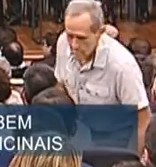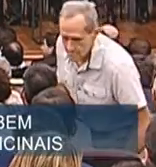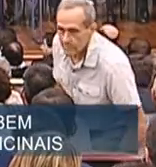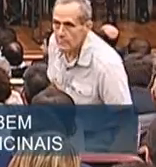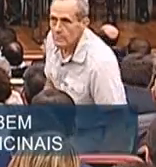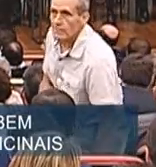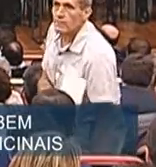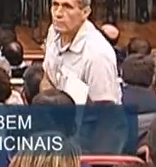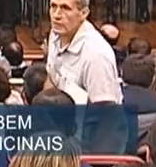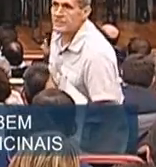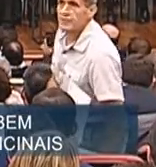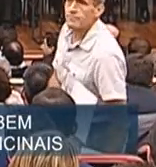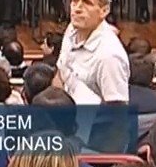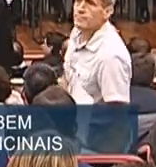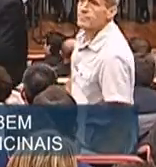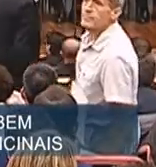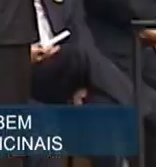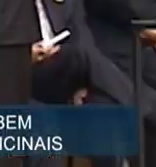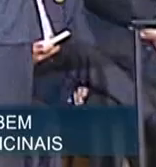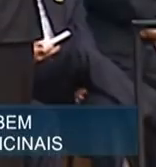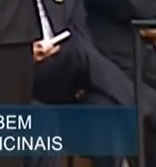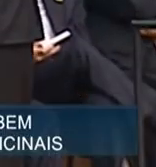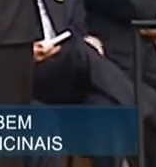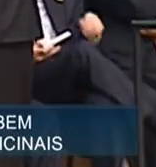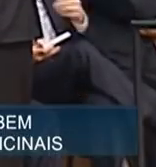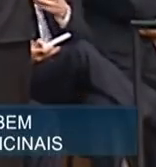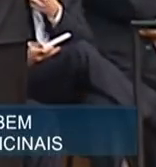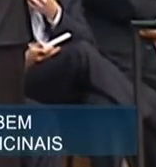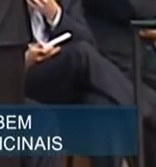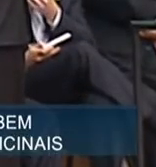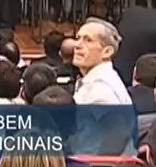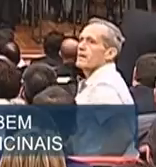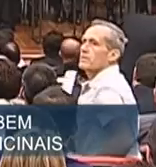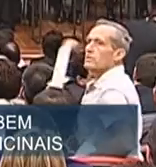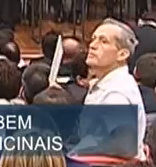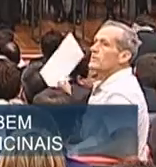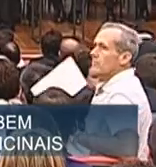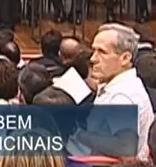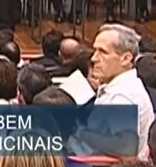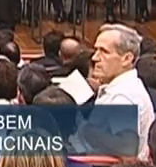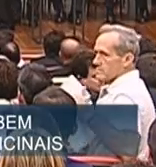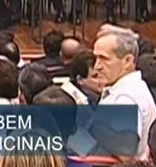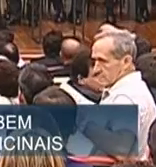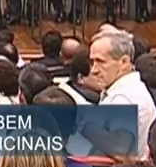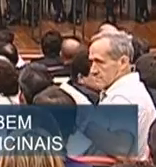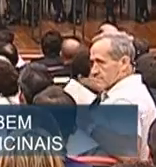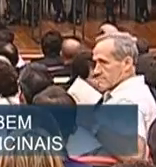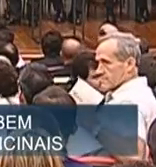Thank you.